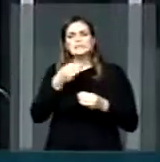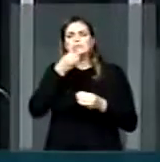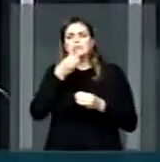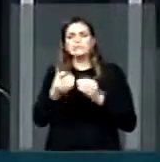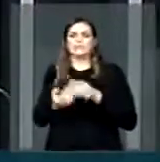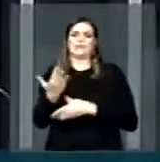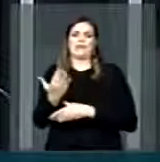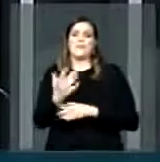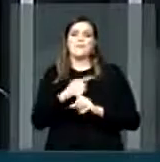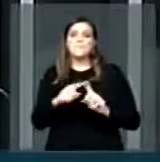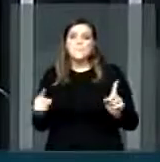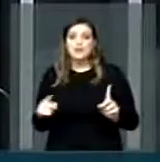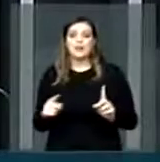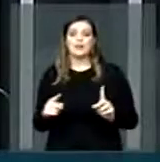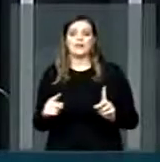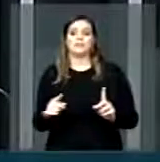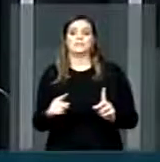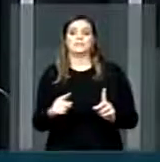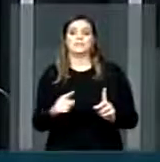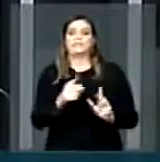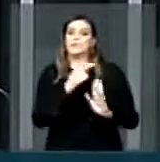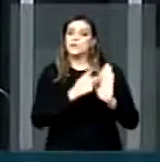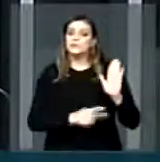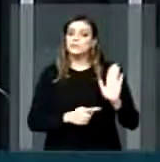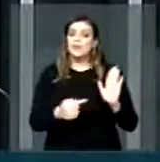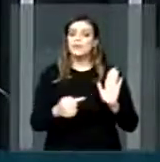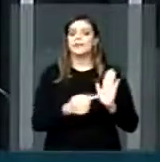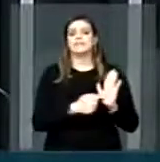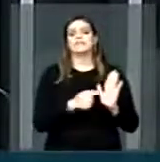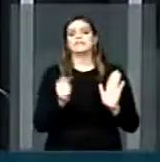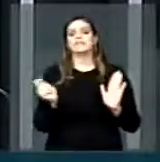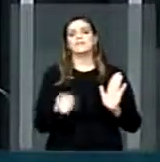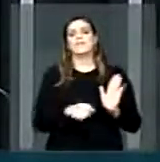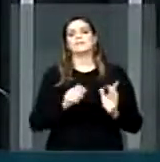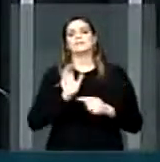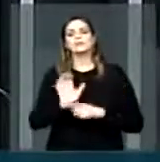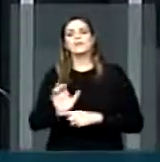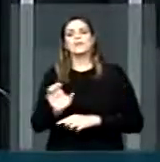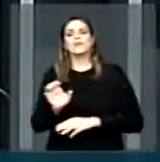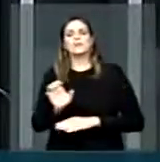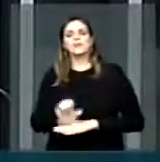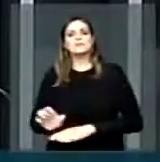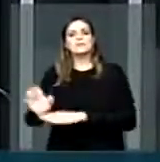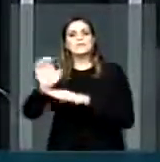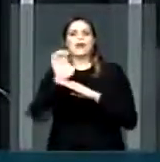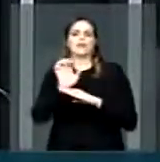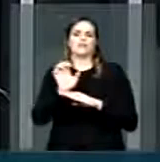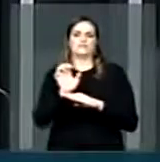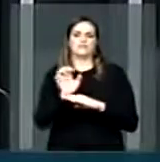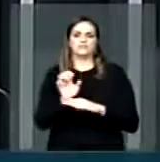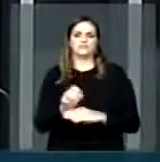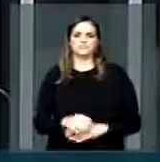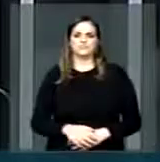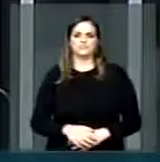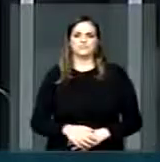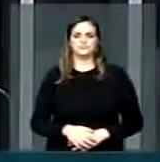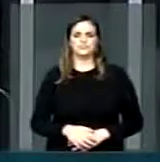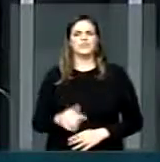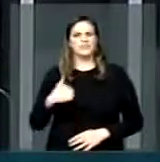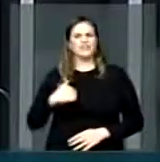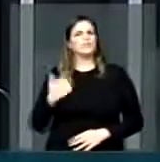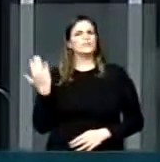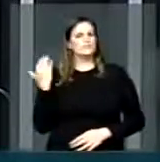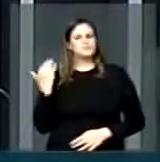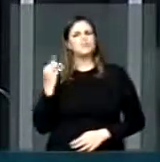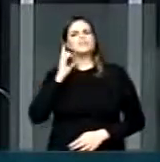estados que conhecem seus distritos, aos deputados estaduais, como eu fui lá em Pernambuco, para que